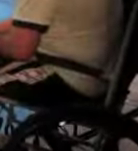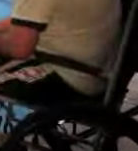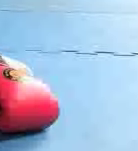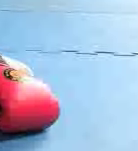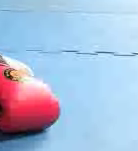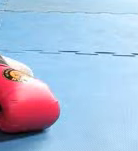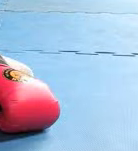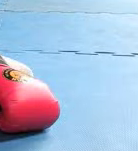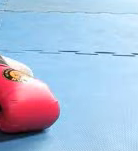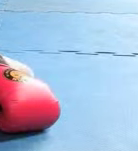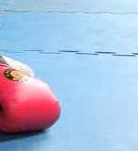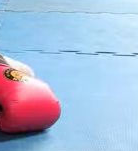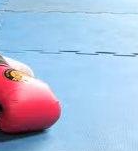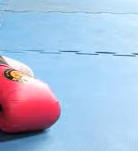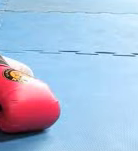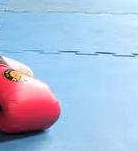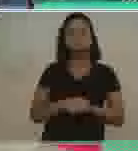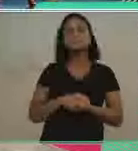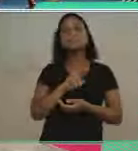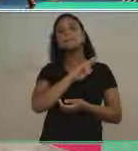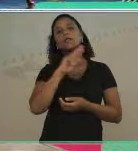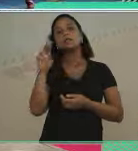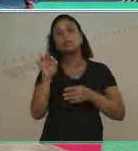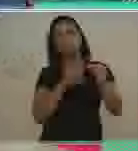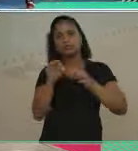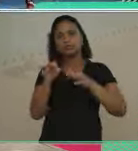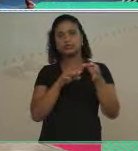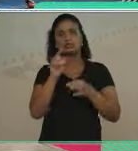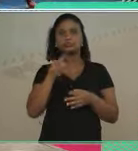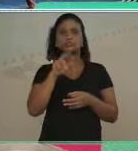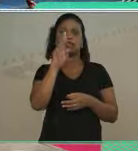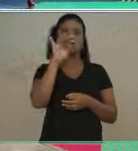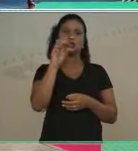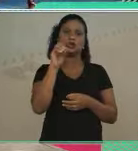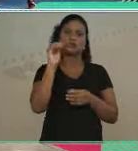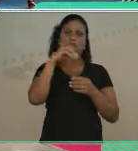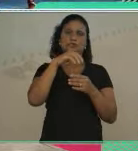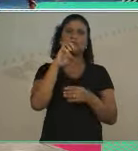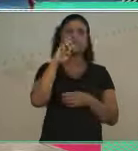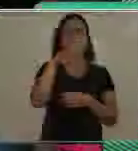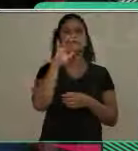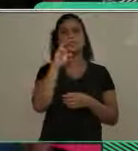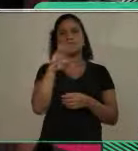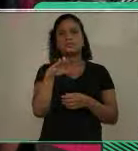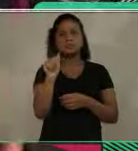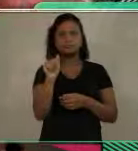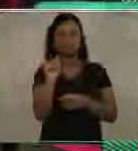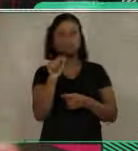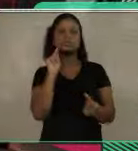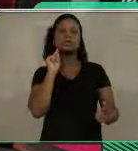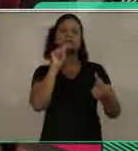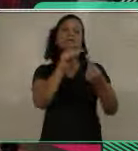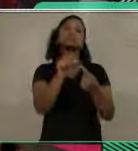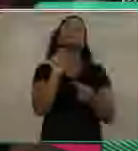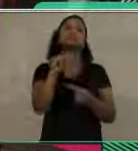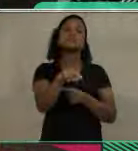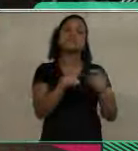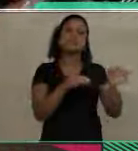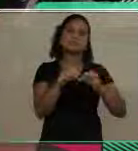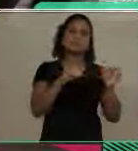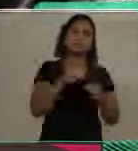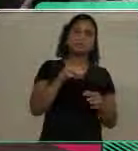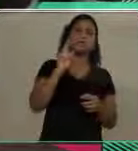dele também é tudo o nome do projeto é Reiforme a intenção desse